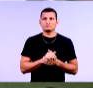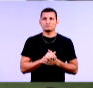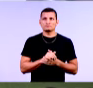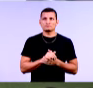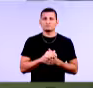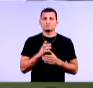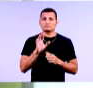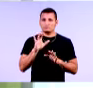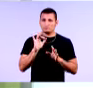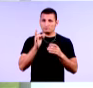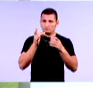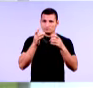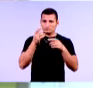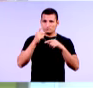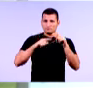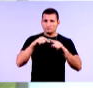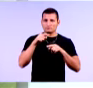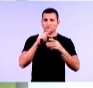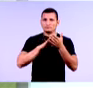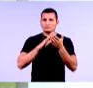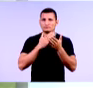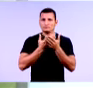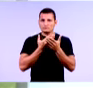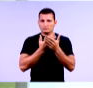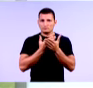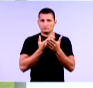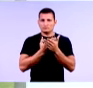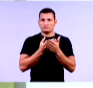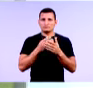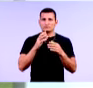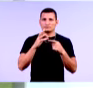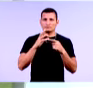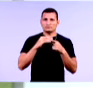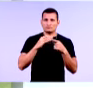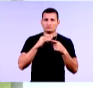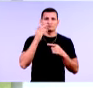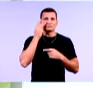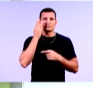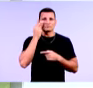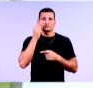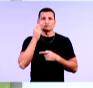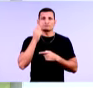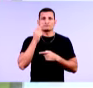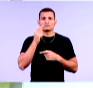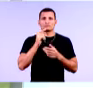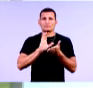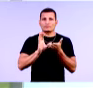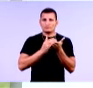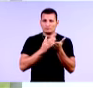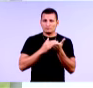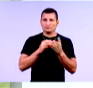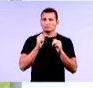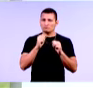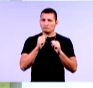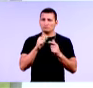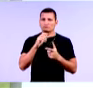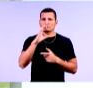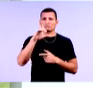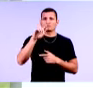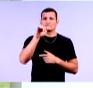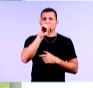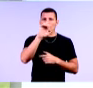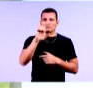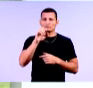escolar, professora, um aluno falou material escolar, caneta, lápis, caderno. Material escolar pode ser classificado? Sim.